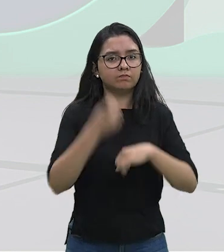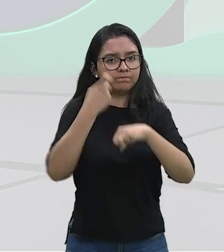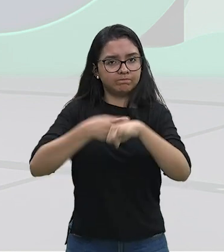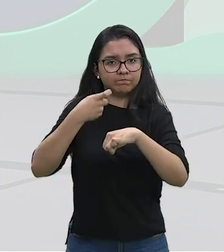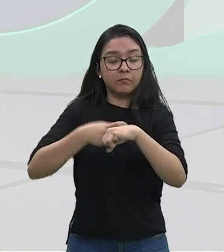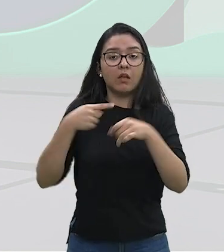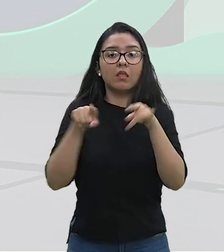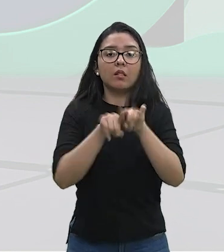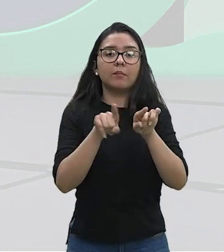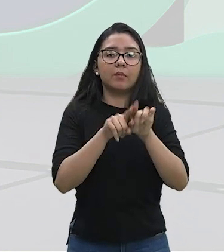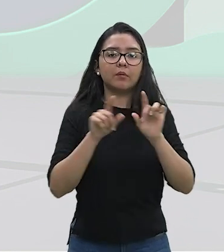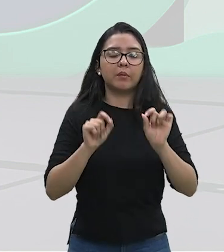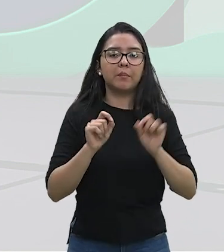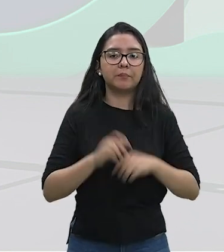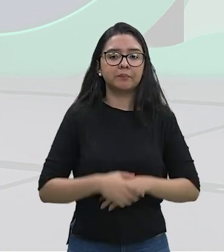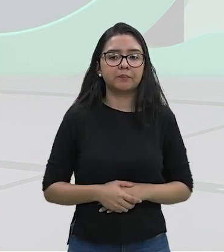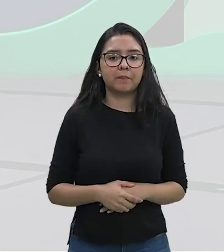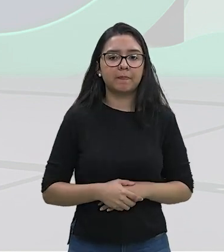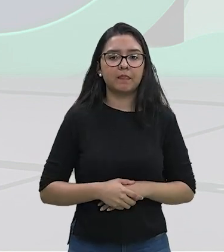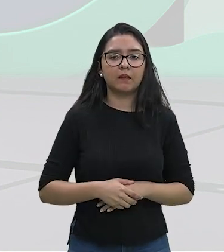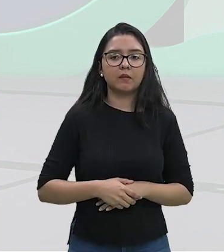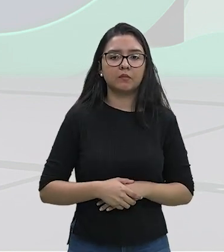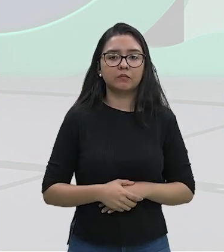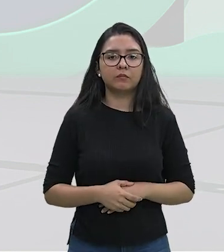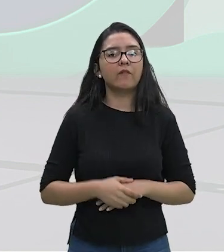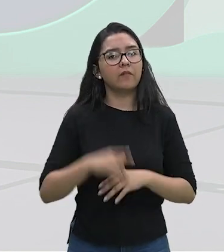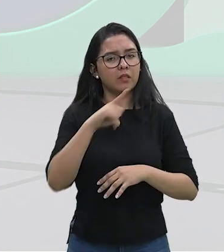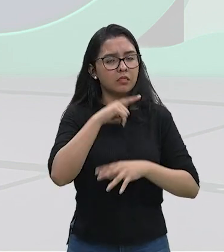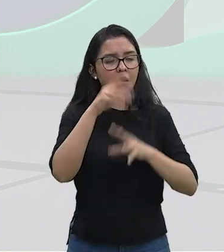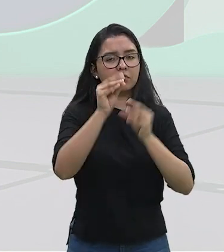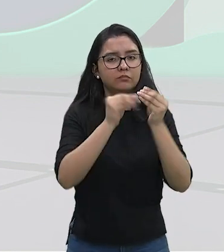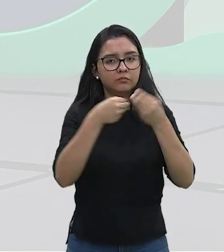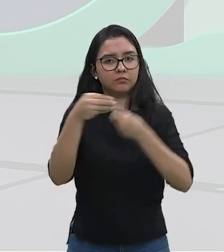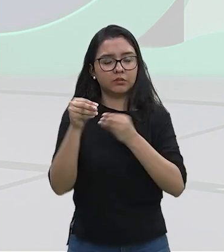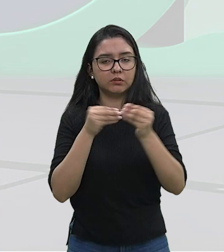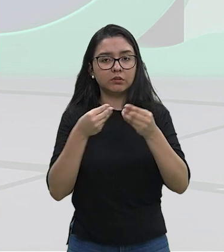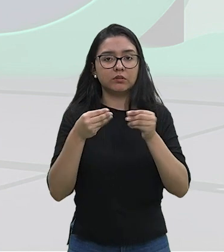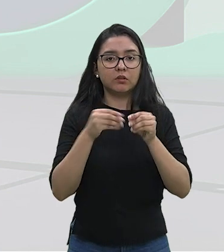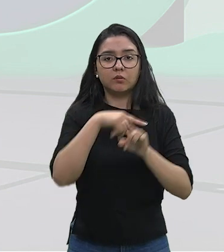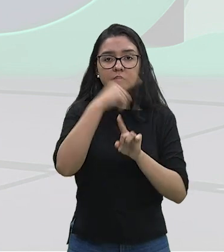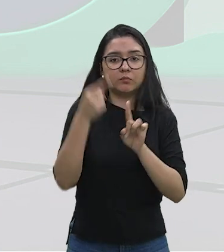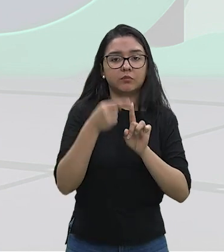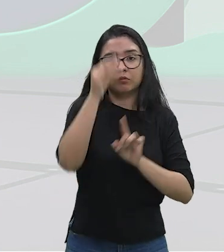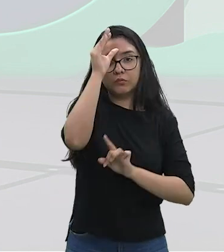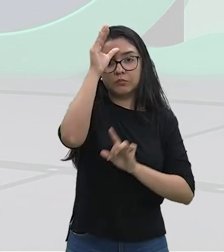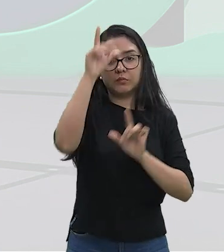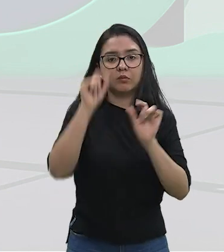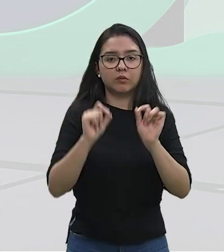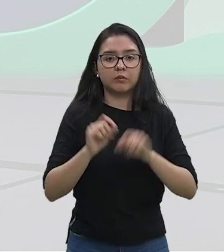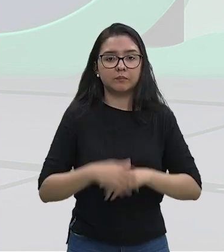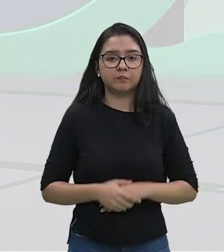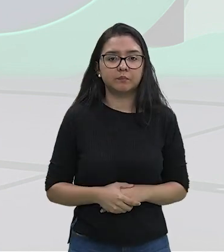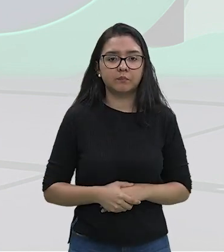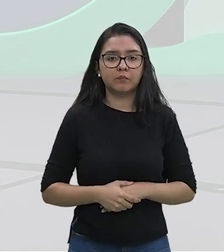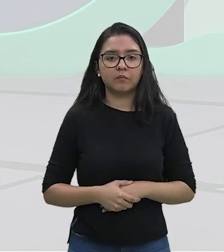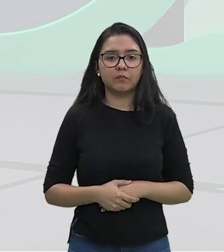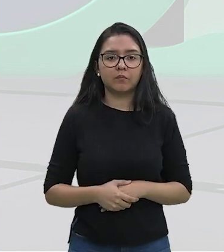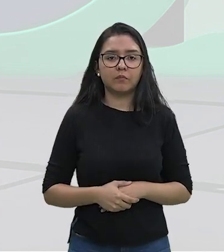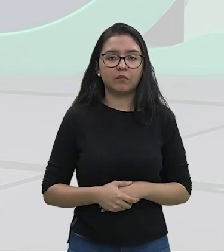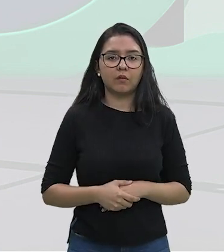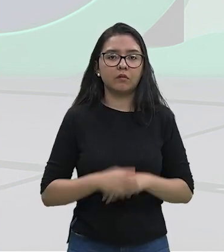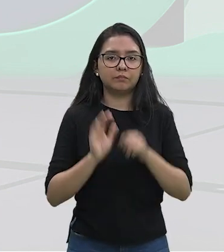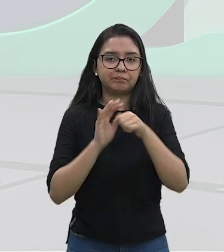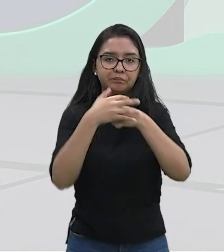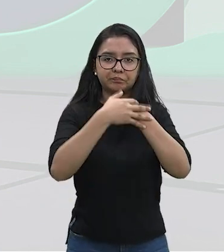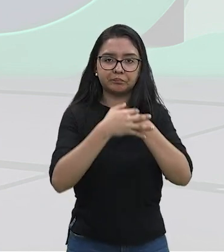ter também uma certa flexibilidade e a sua função é a de sustentação do